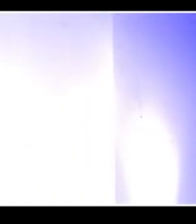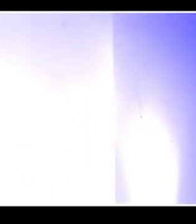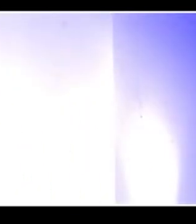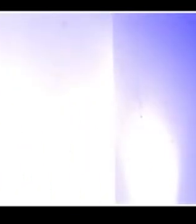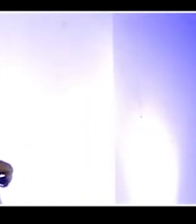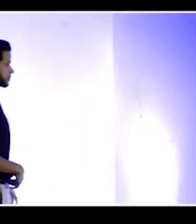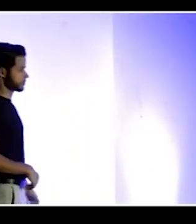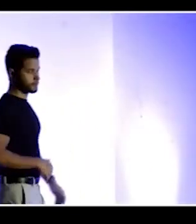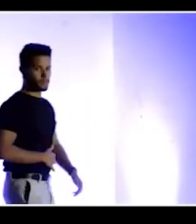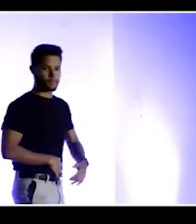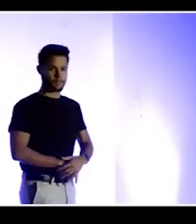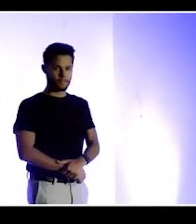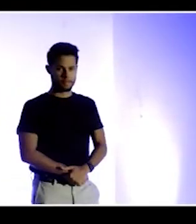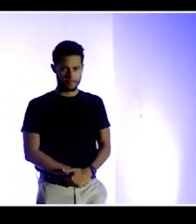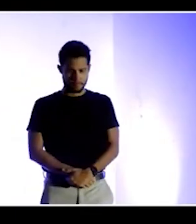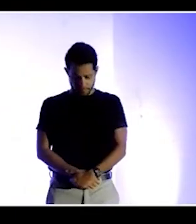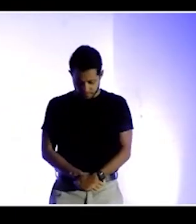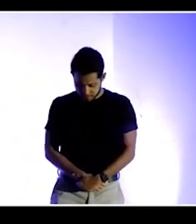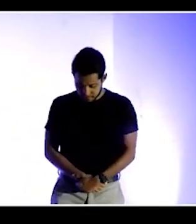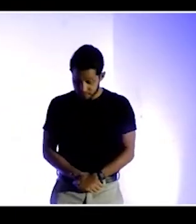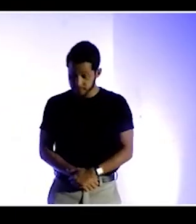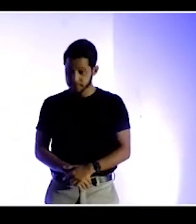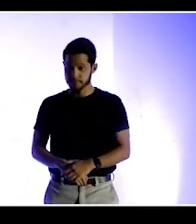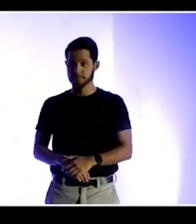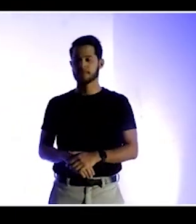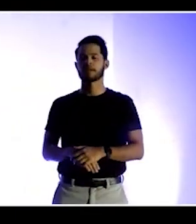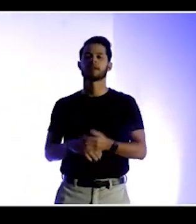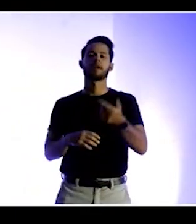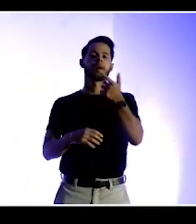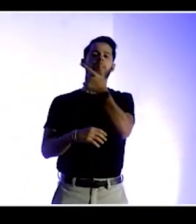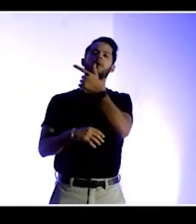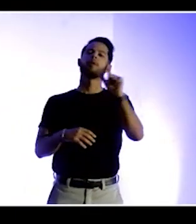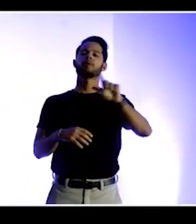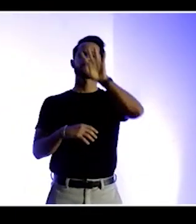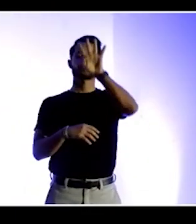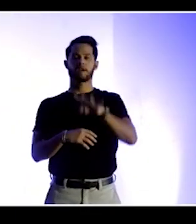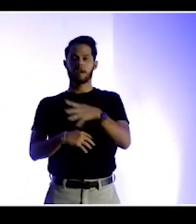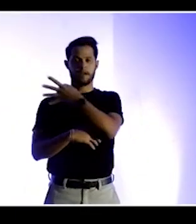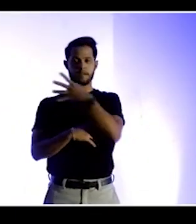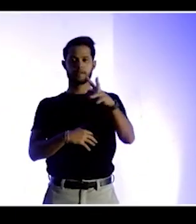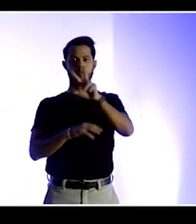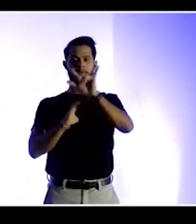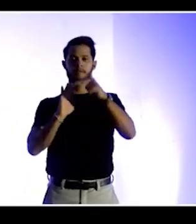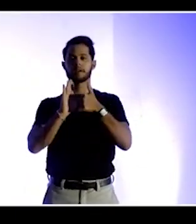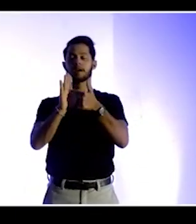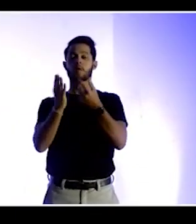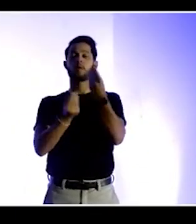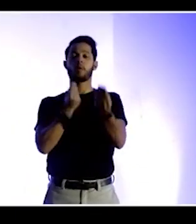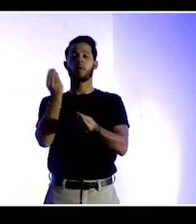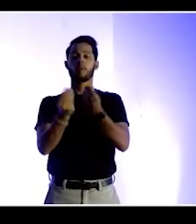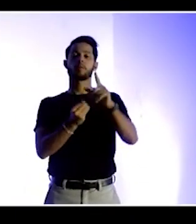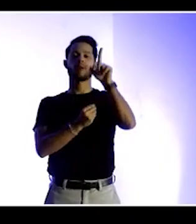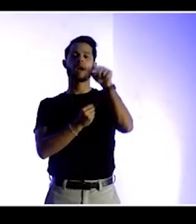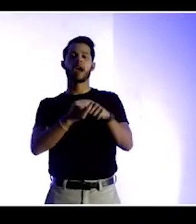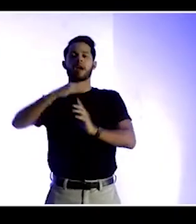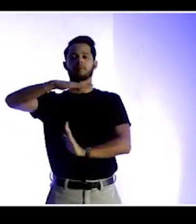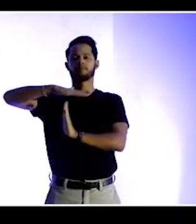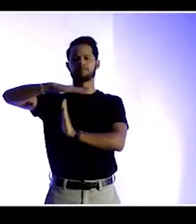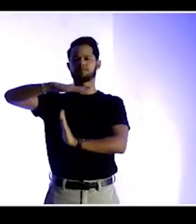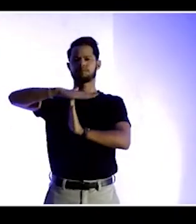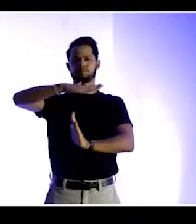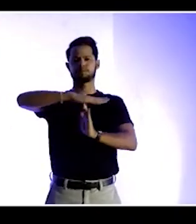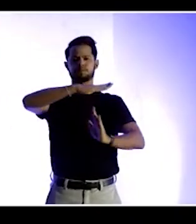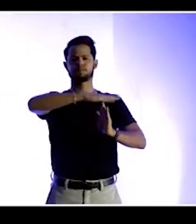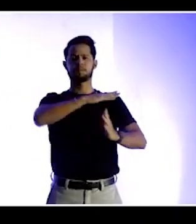eixo aqui agora, nessa unidade de terawatts, é o acumulado de cada fonte, tá? Desde que ela